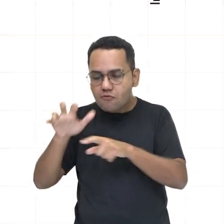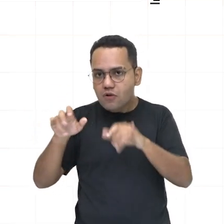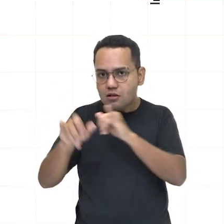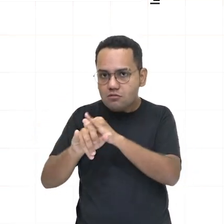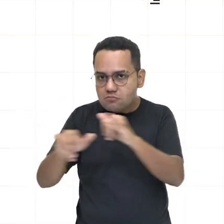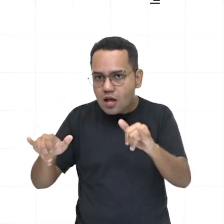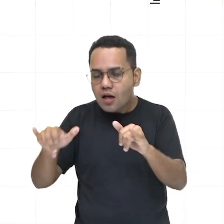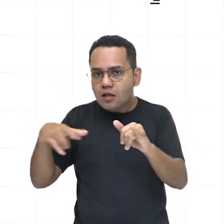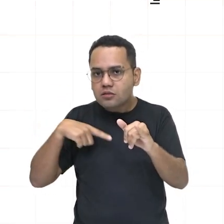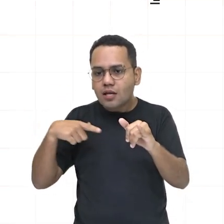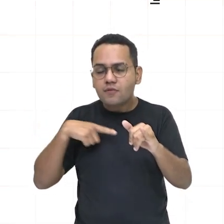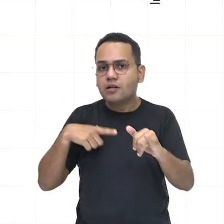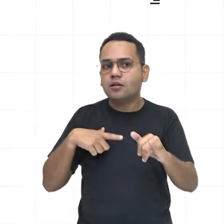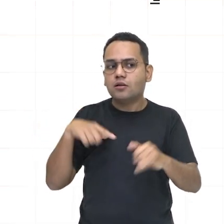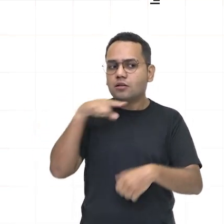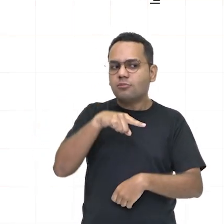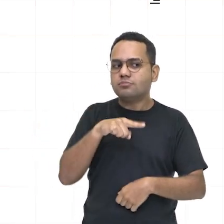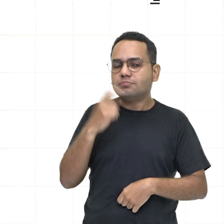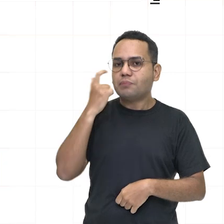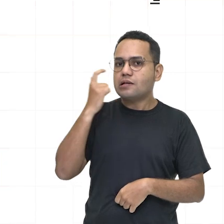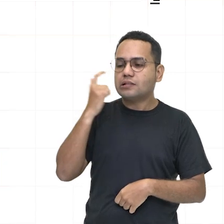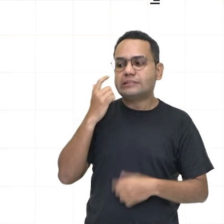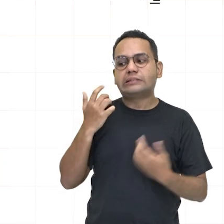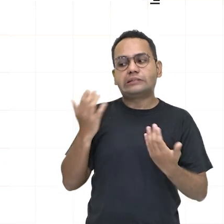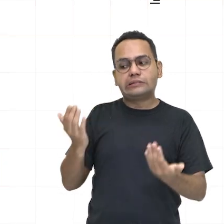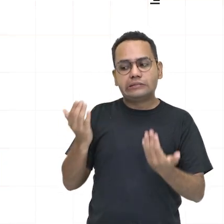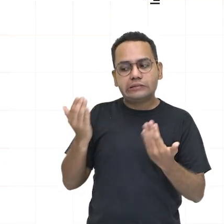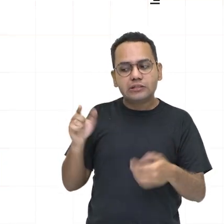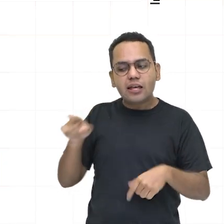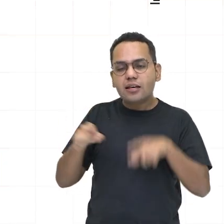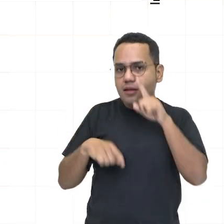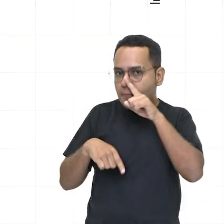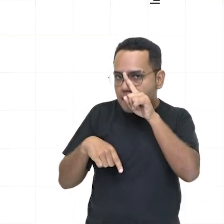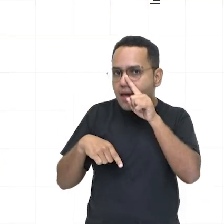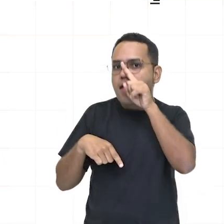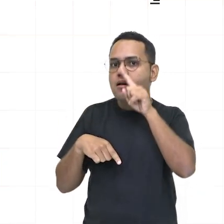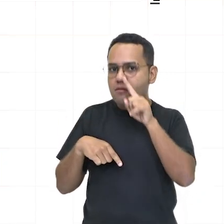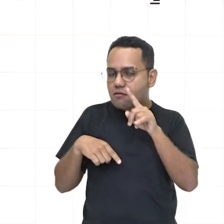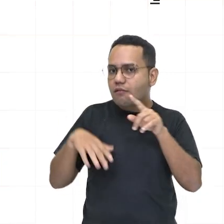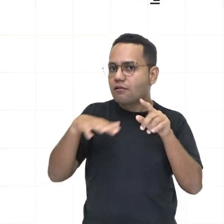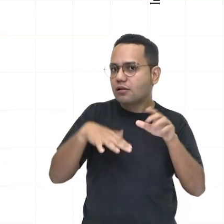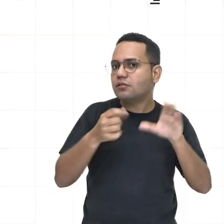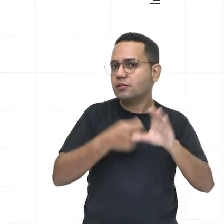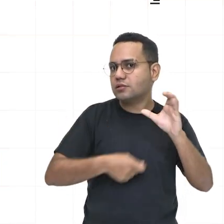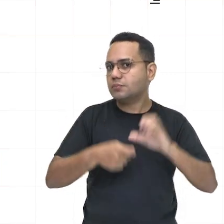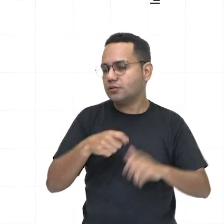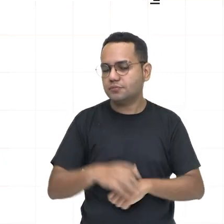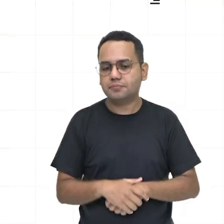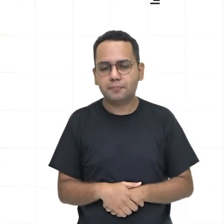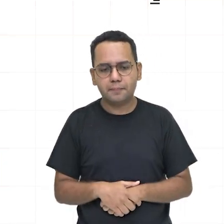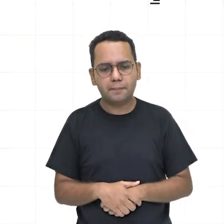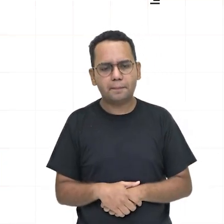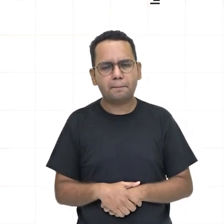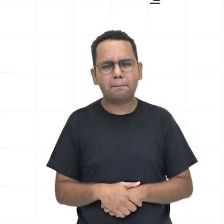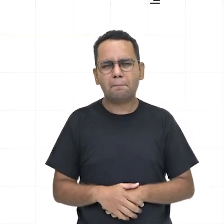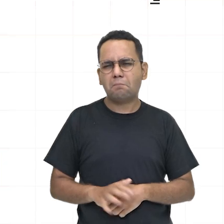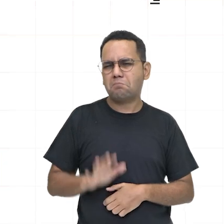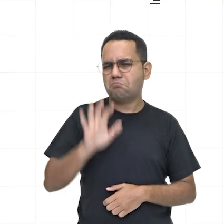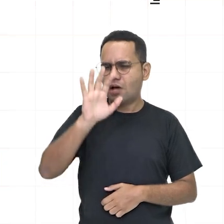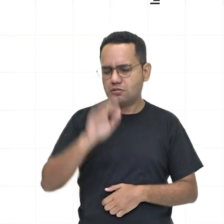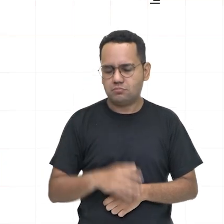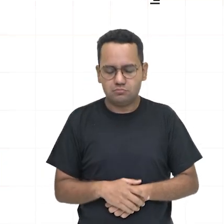mundo ocidental, ou seja, do mundo capitalista. Como é que funcionava lá? O que dizia? Por